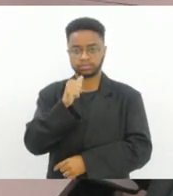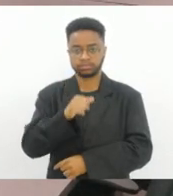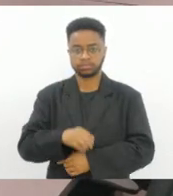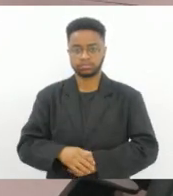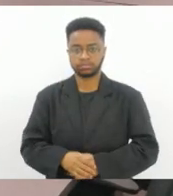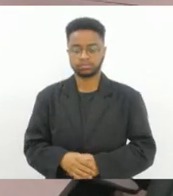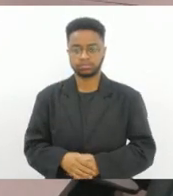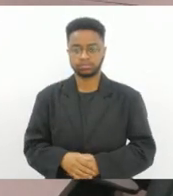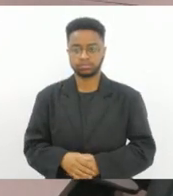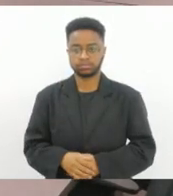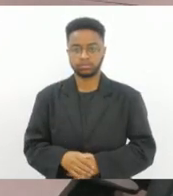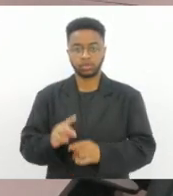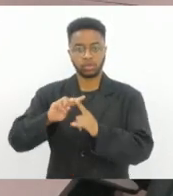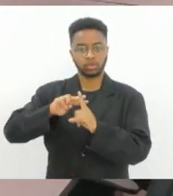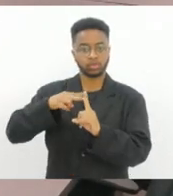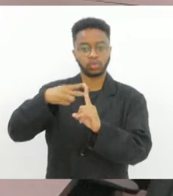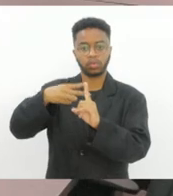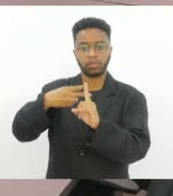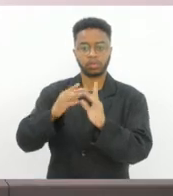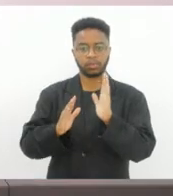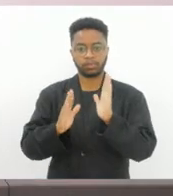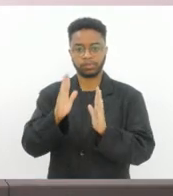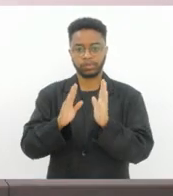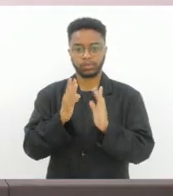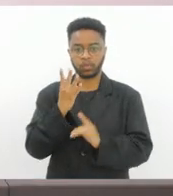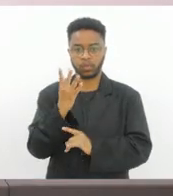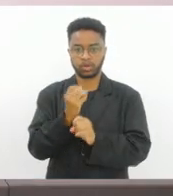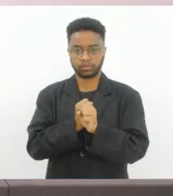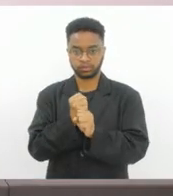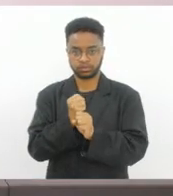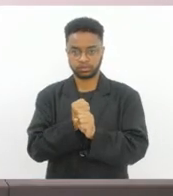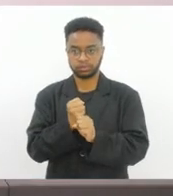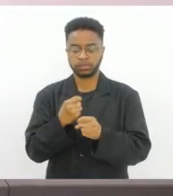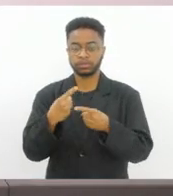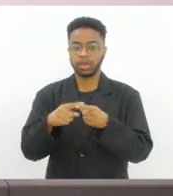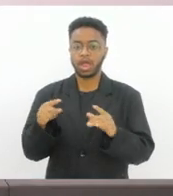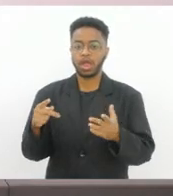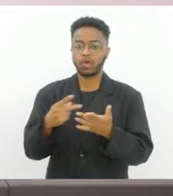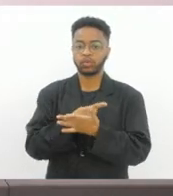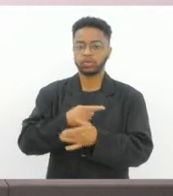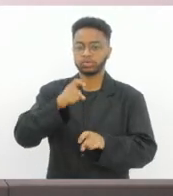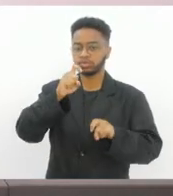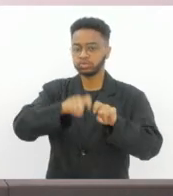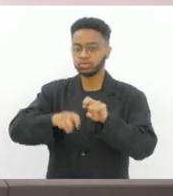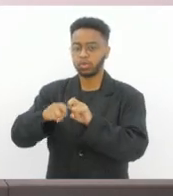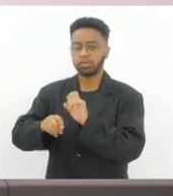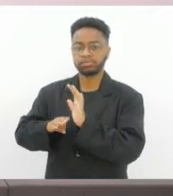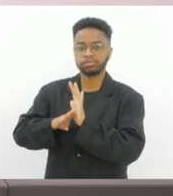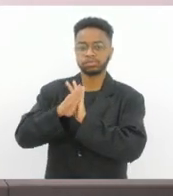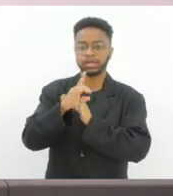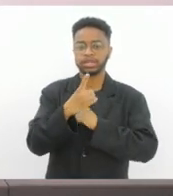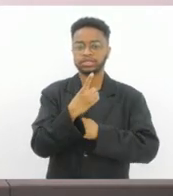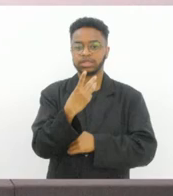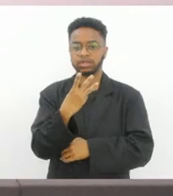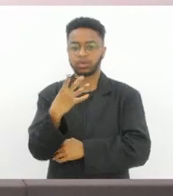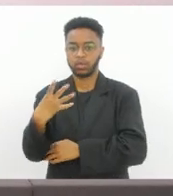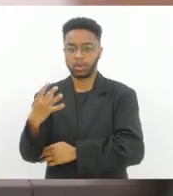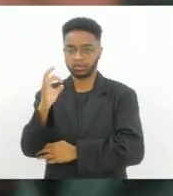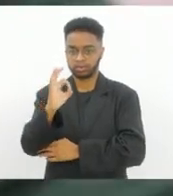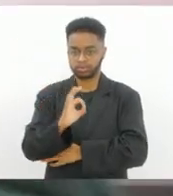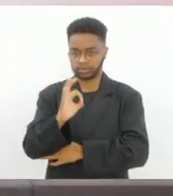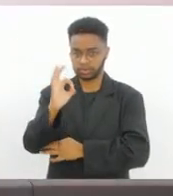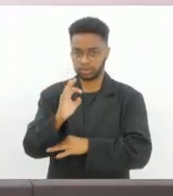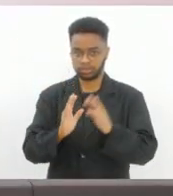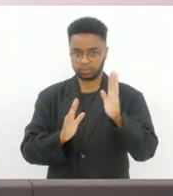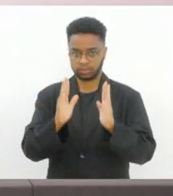praticados dobrou em 4 anos. Os casos de estupro cresceram em 134%